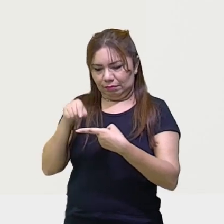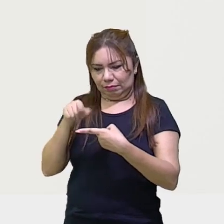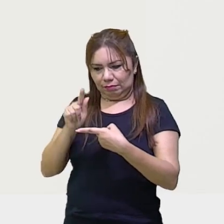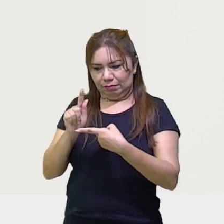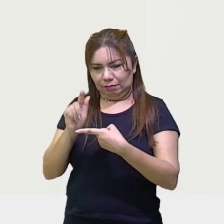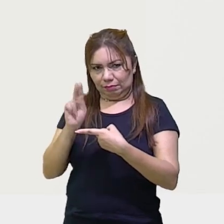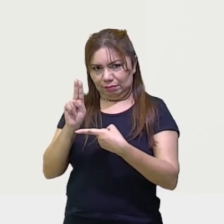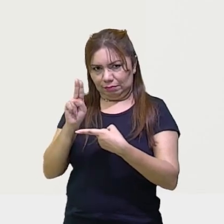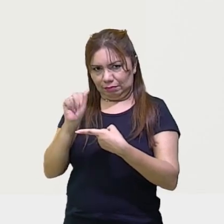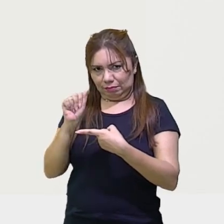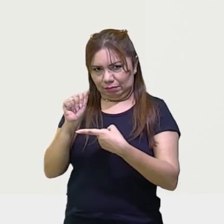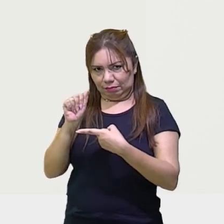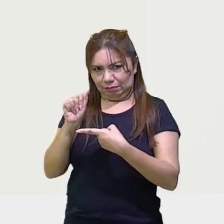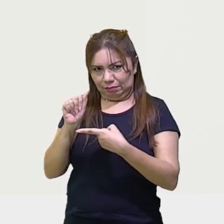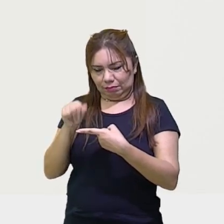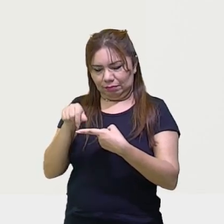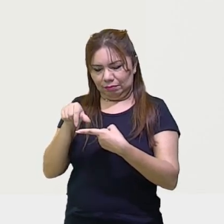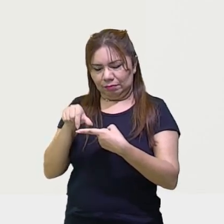penúltima. Então, ela é